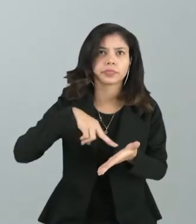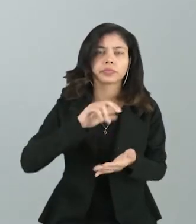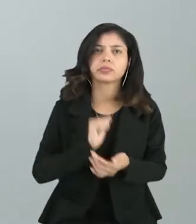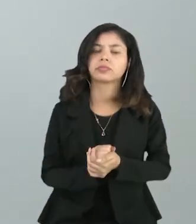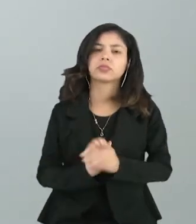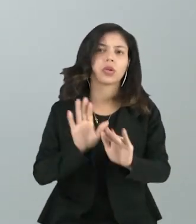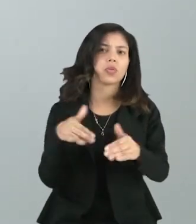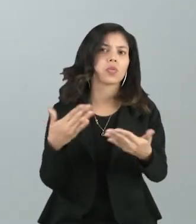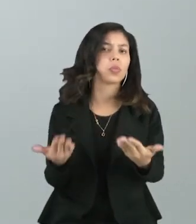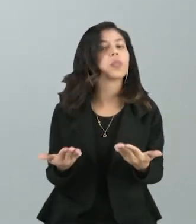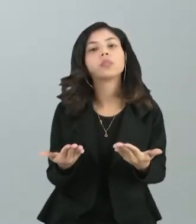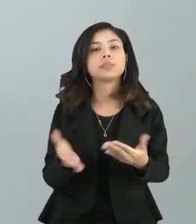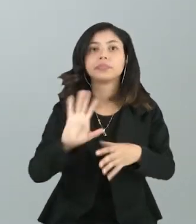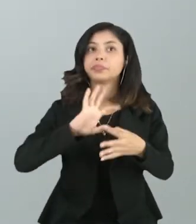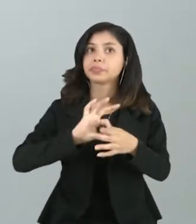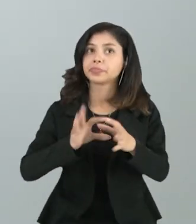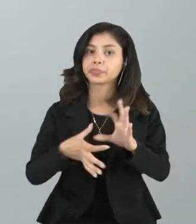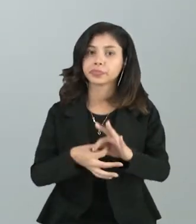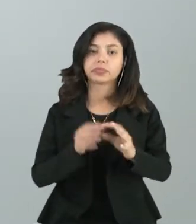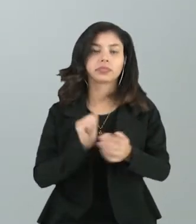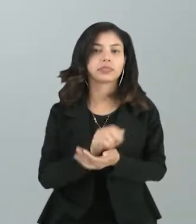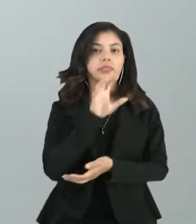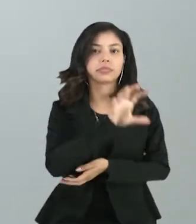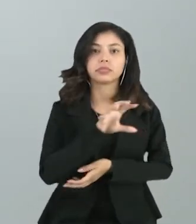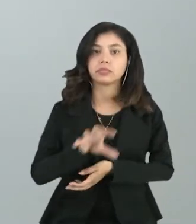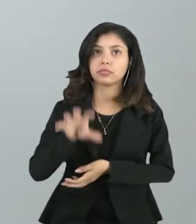né? Quais são os seus contextos